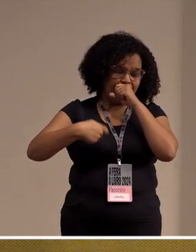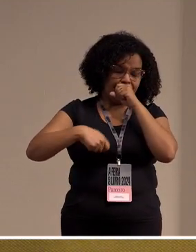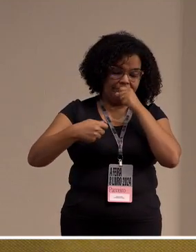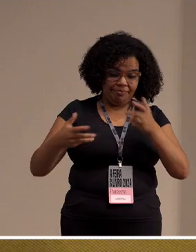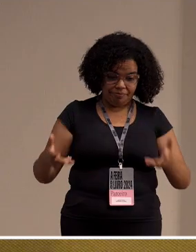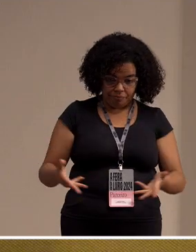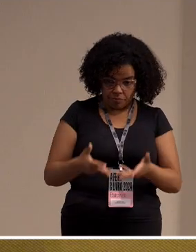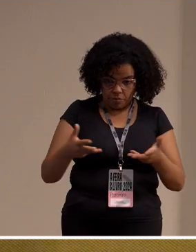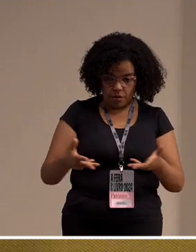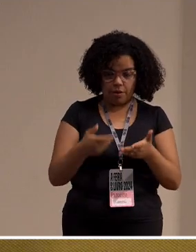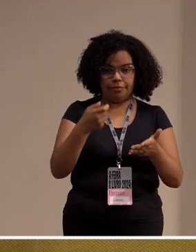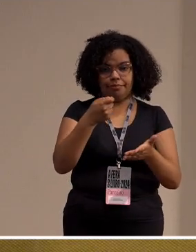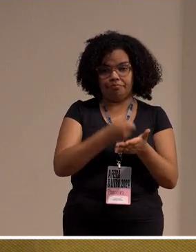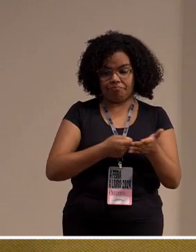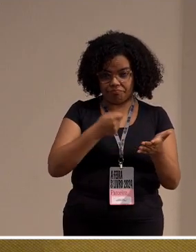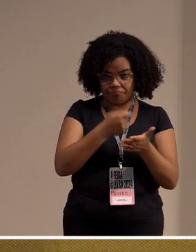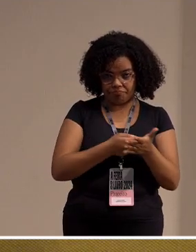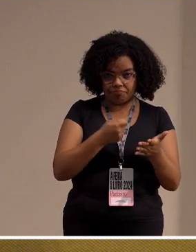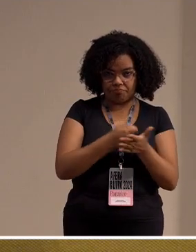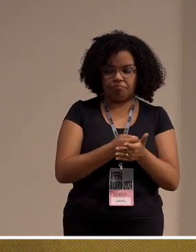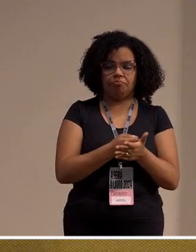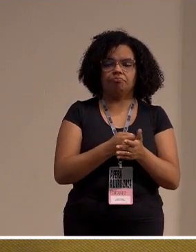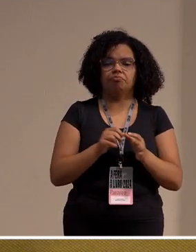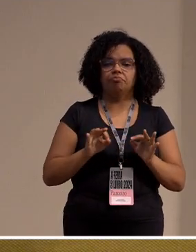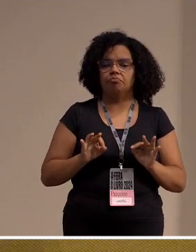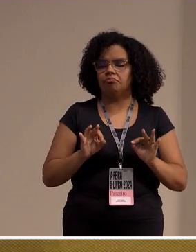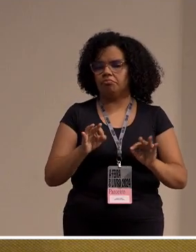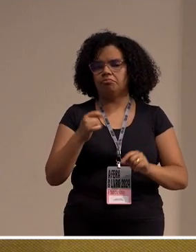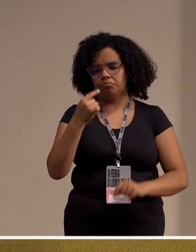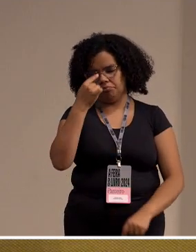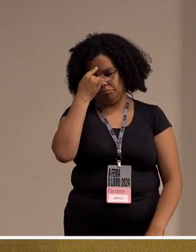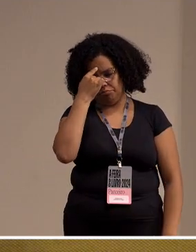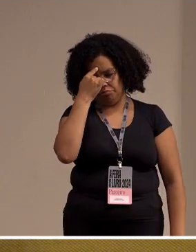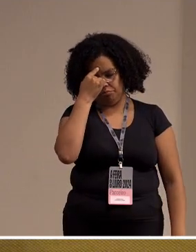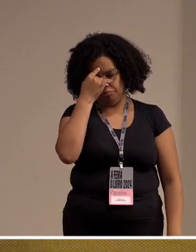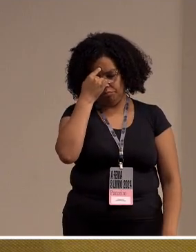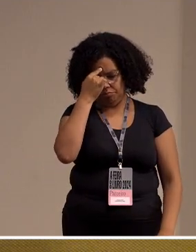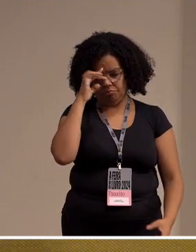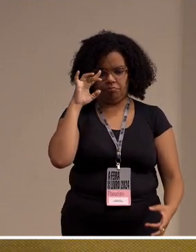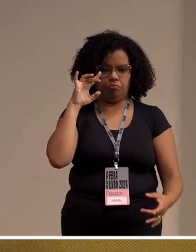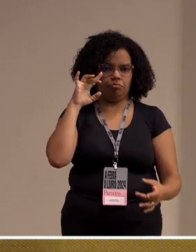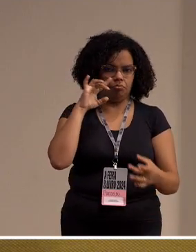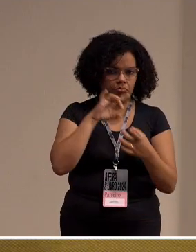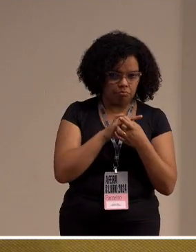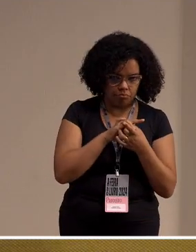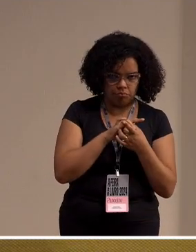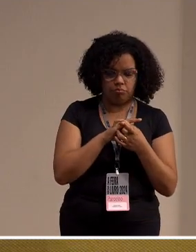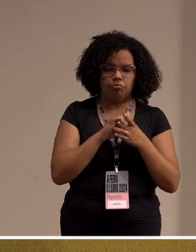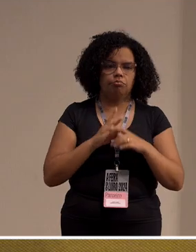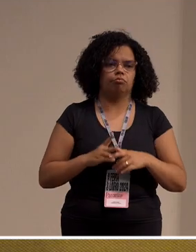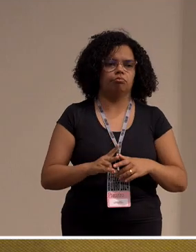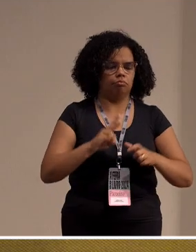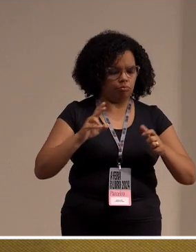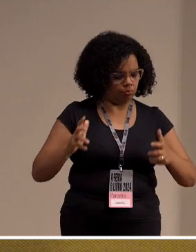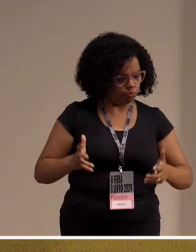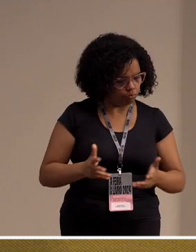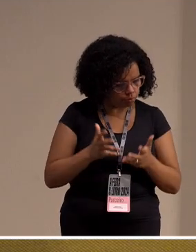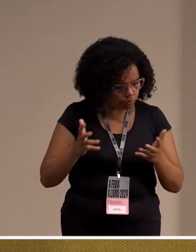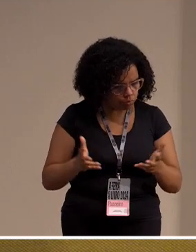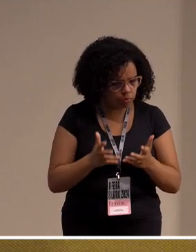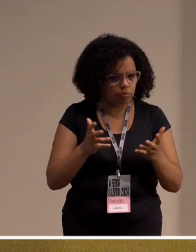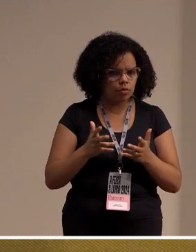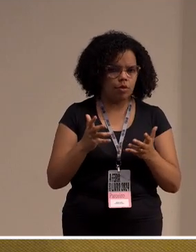think, at least what I hope to do whenever I sit down to do journalism. That's kind of motivated me throughout my career.